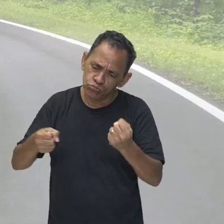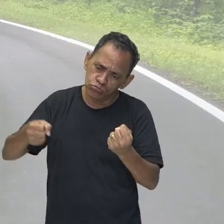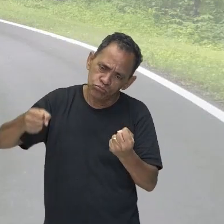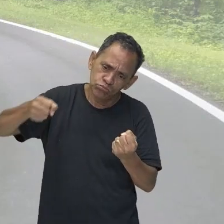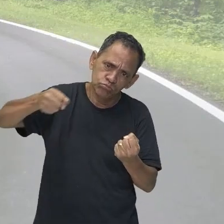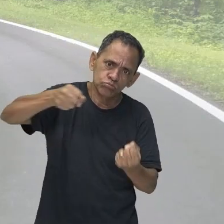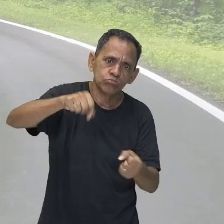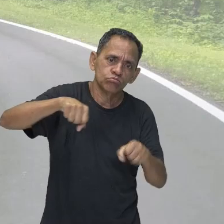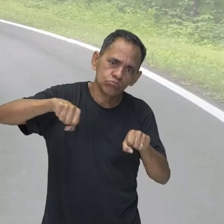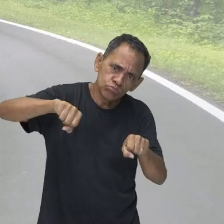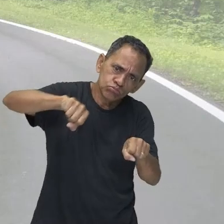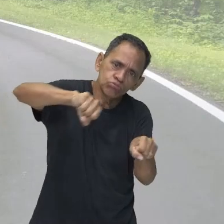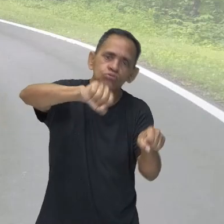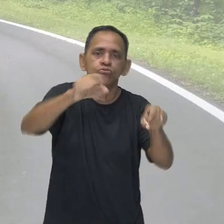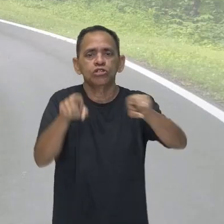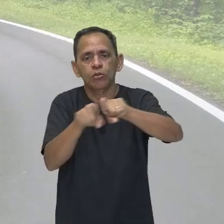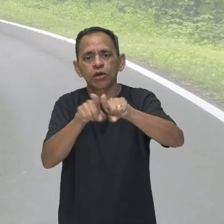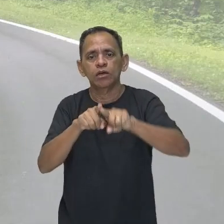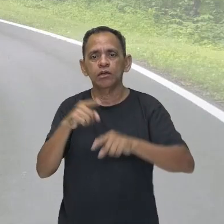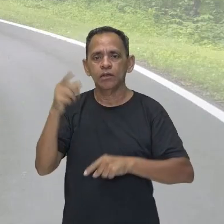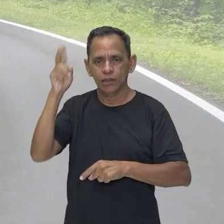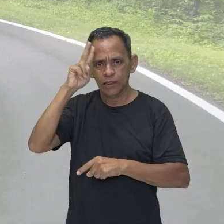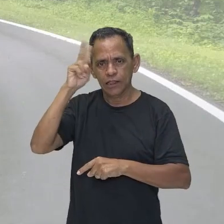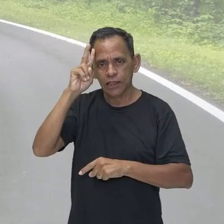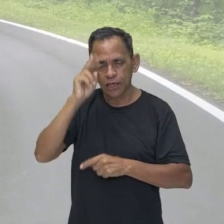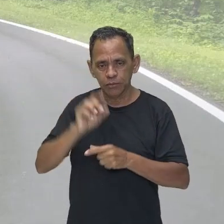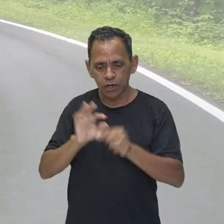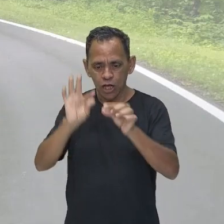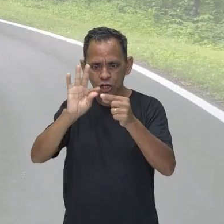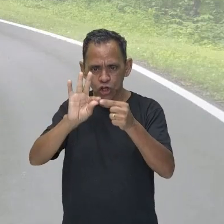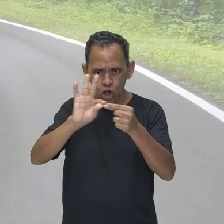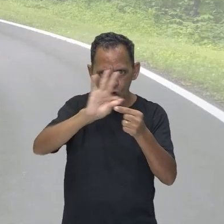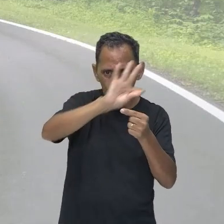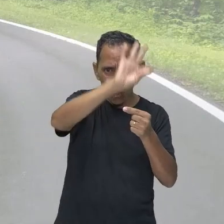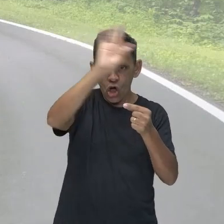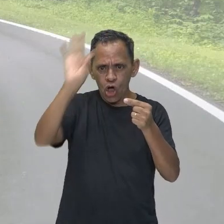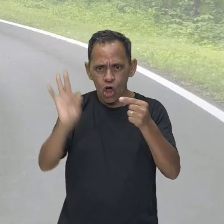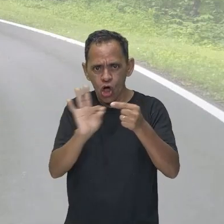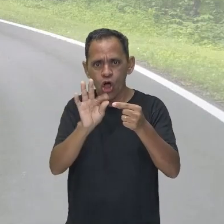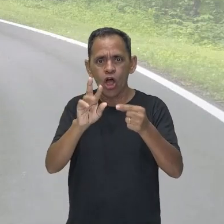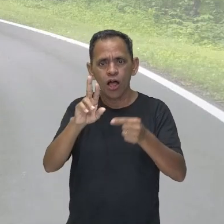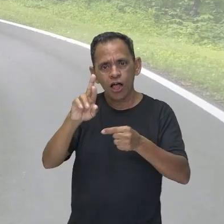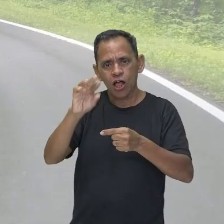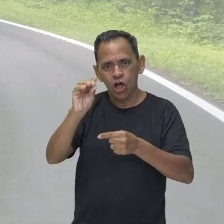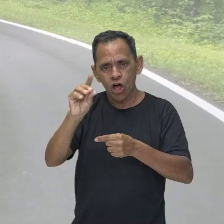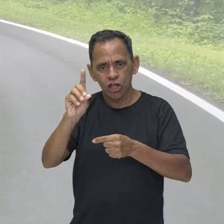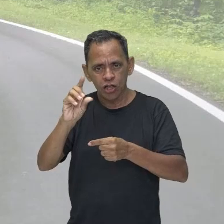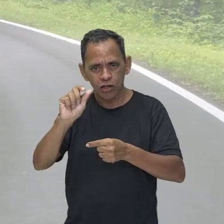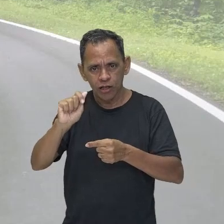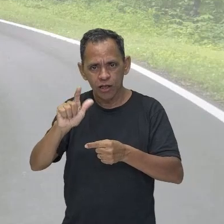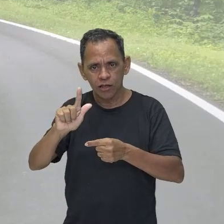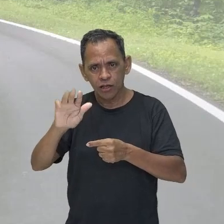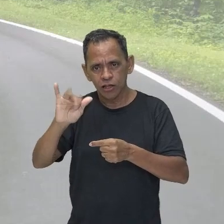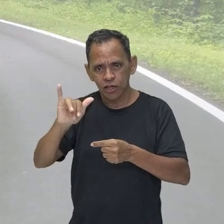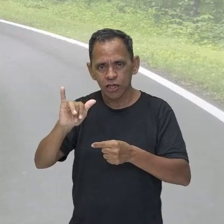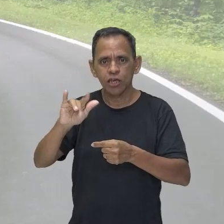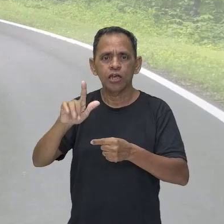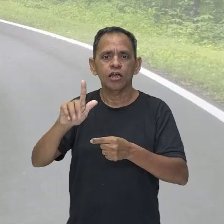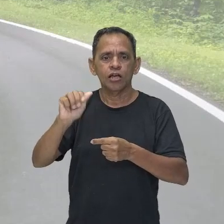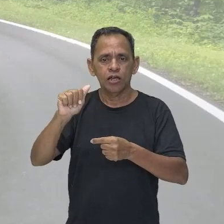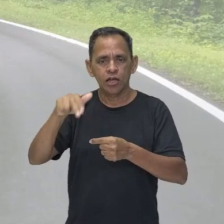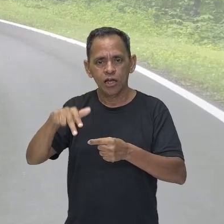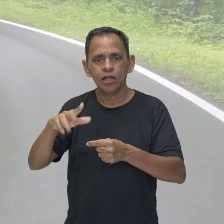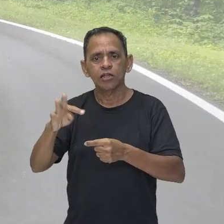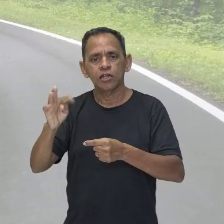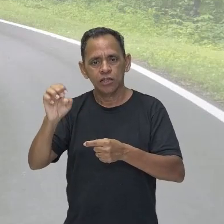Qual o movimento será que as cadeiras da roda gigante, qual o movimento que ela faz? Aquela cadeira faz um movimento circular, não é